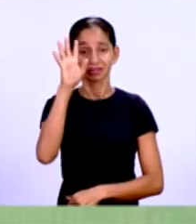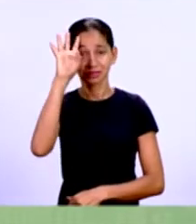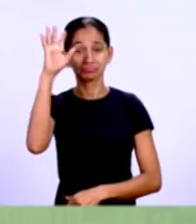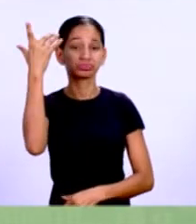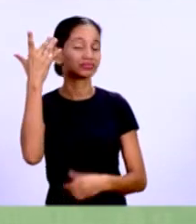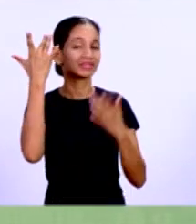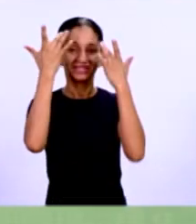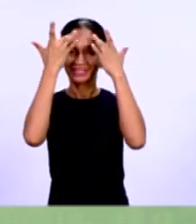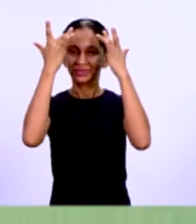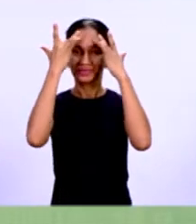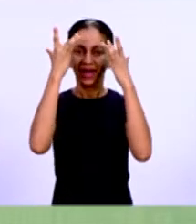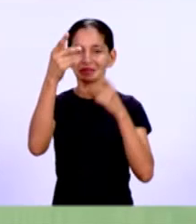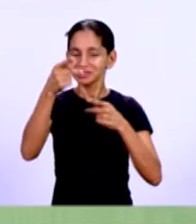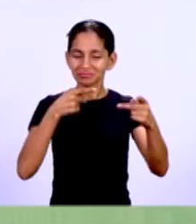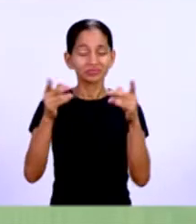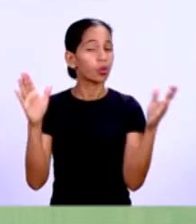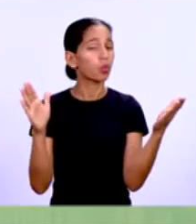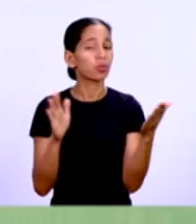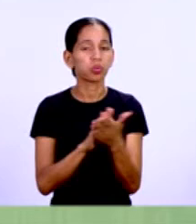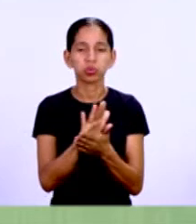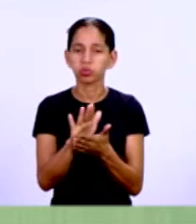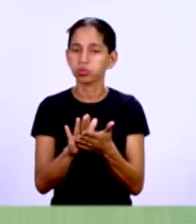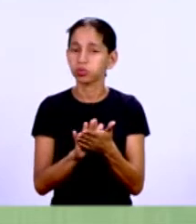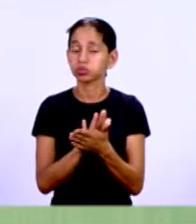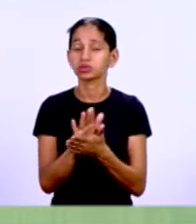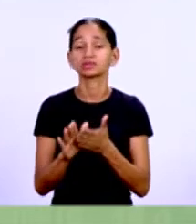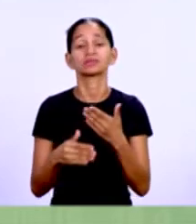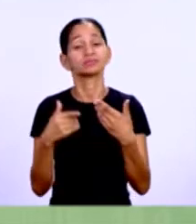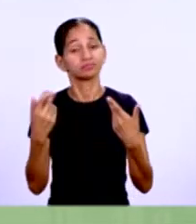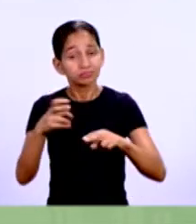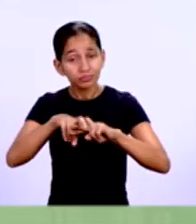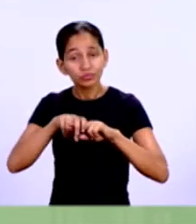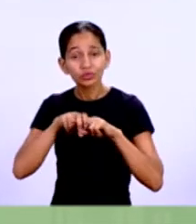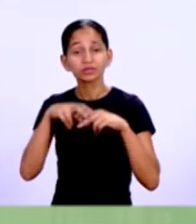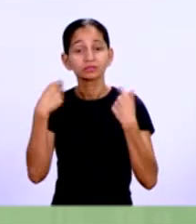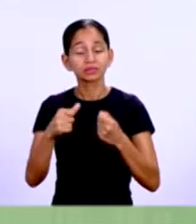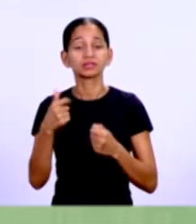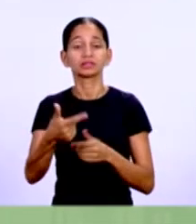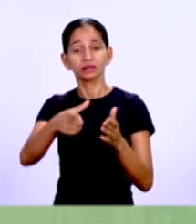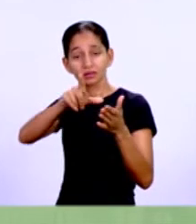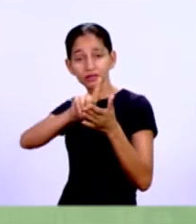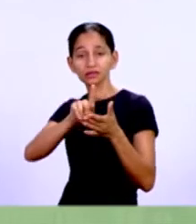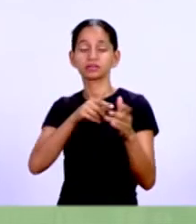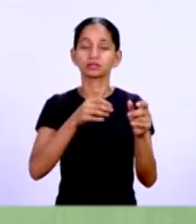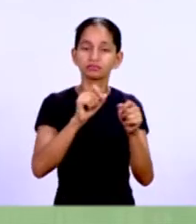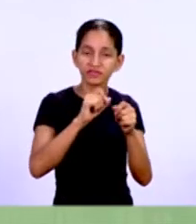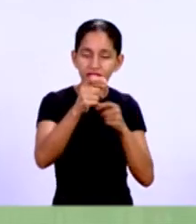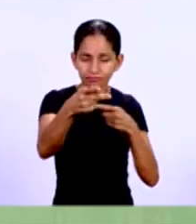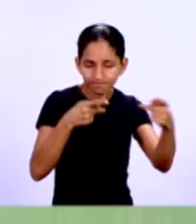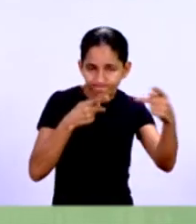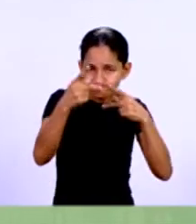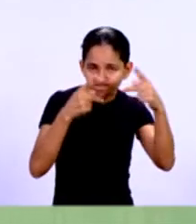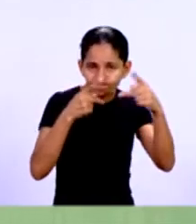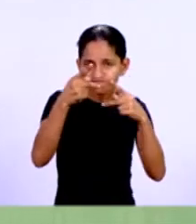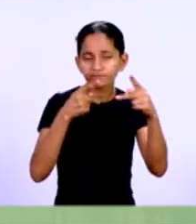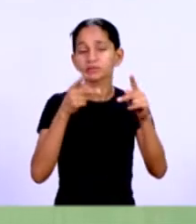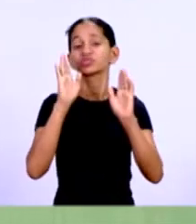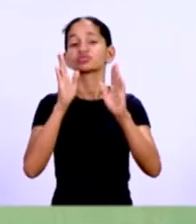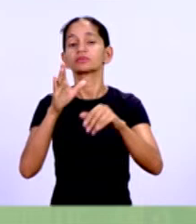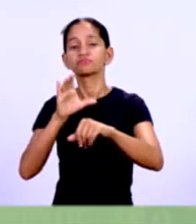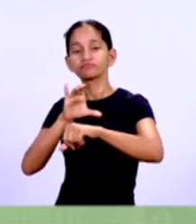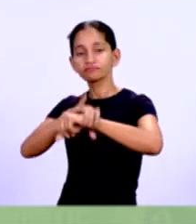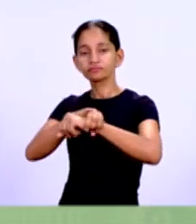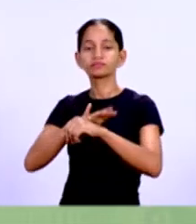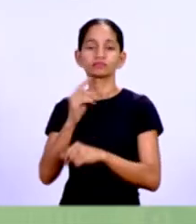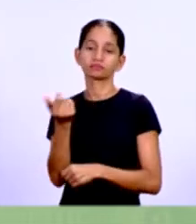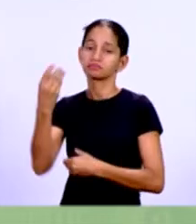é primordial que toda empresa possua um processo estabelecido para a gestão de riscos com enfoque pragmático e que gere valor